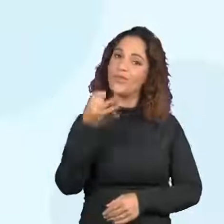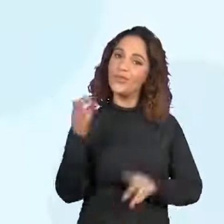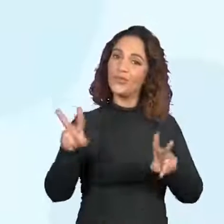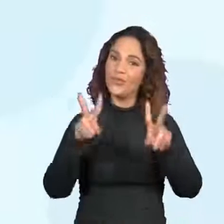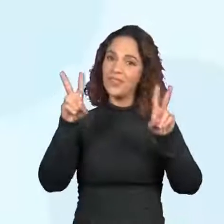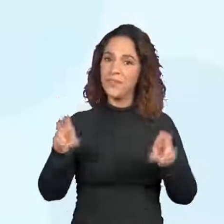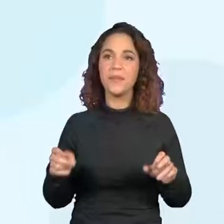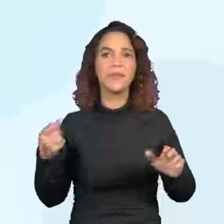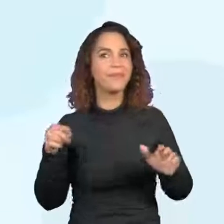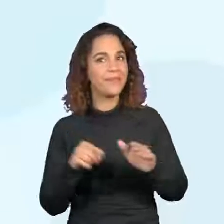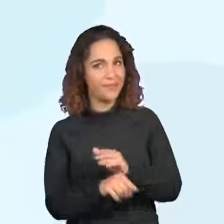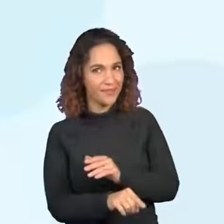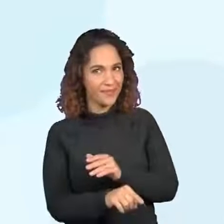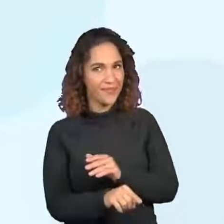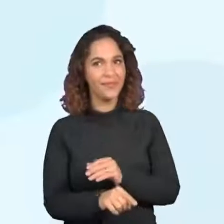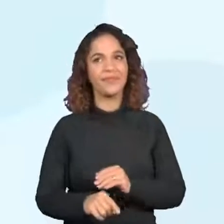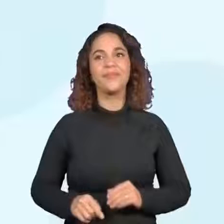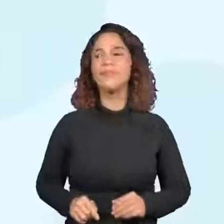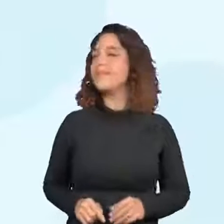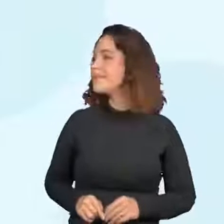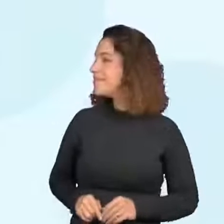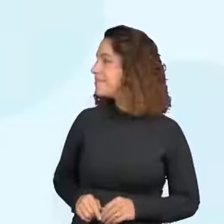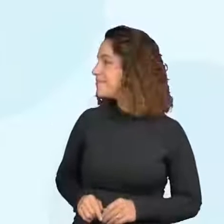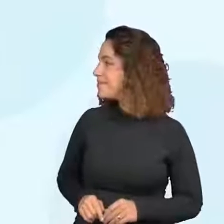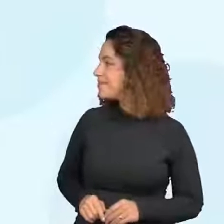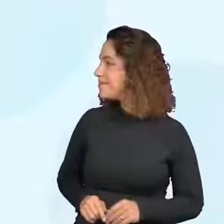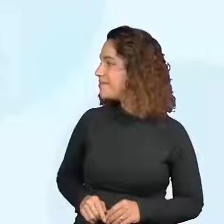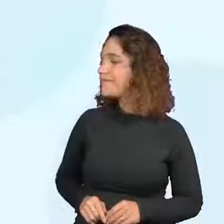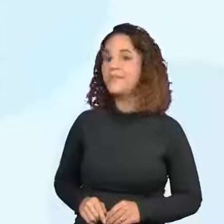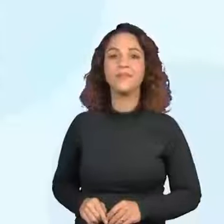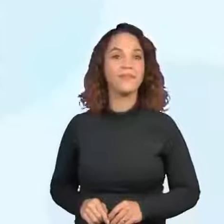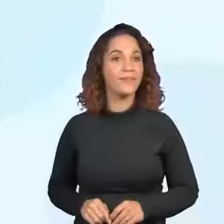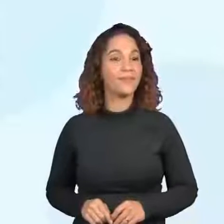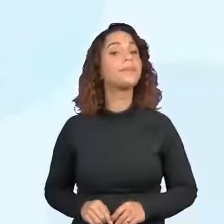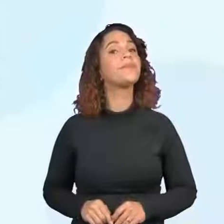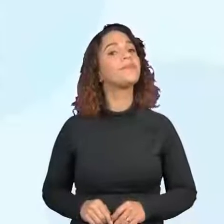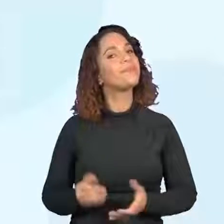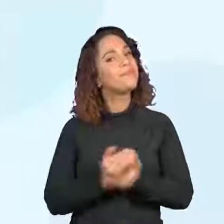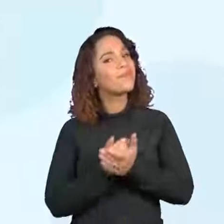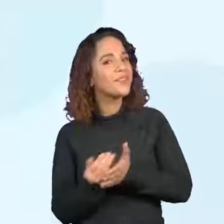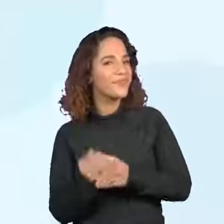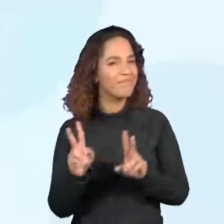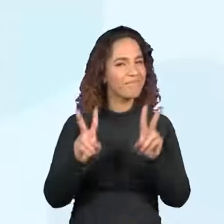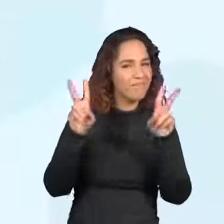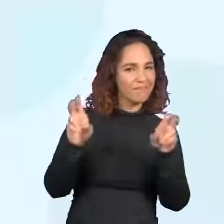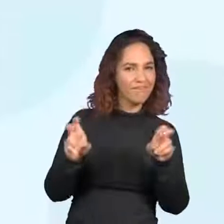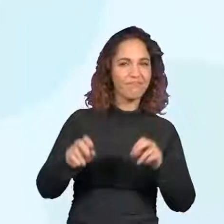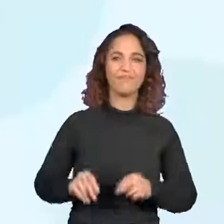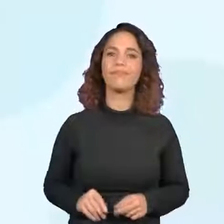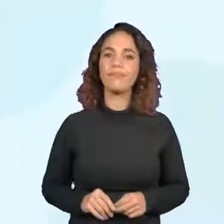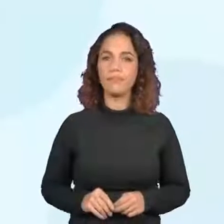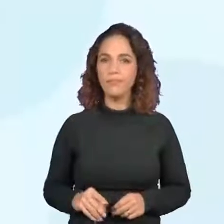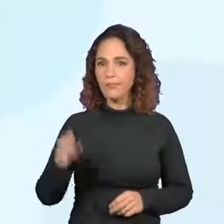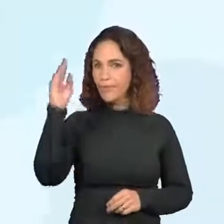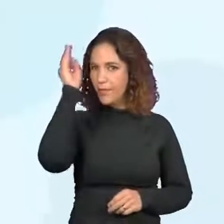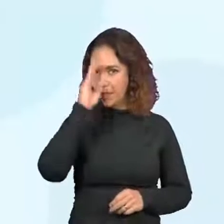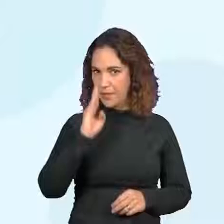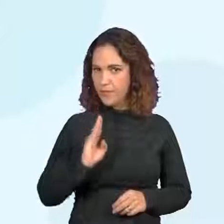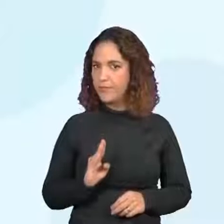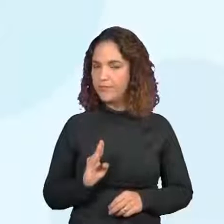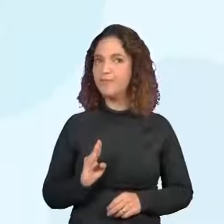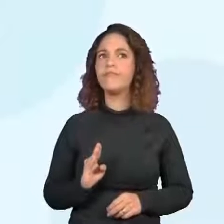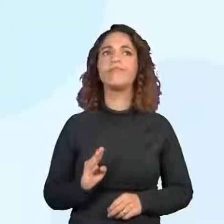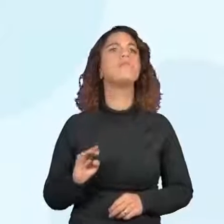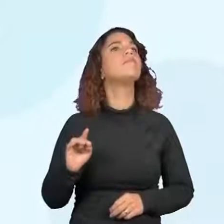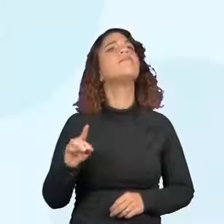sugestão para continuar o aprofundamento. Para começo de conversa, o Brasil é